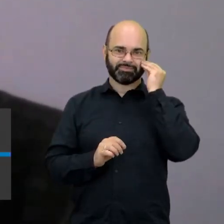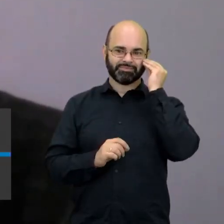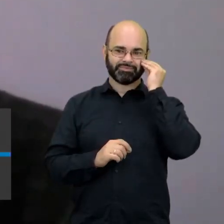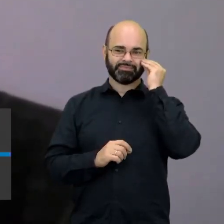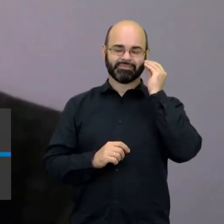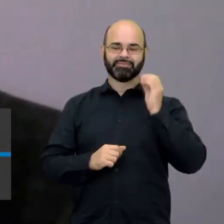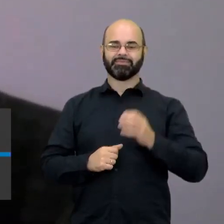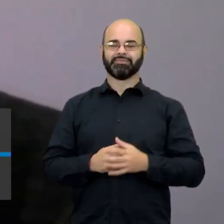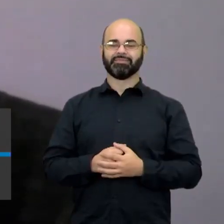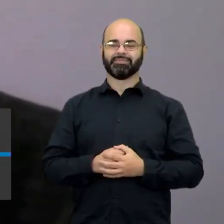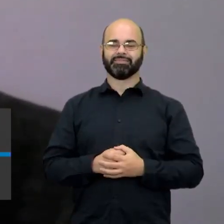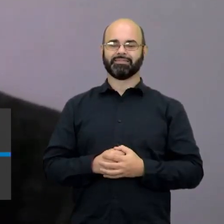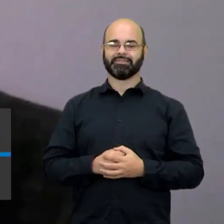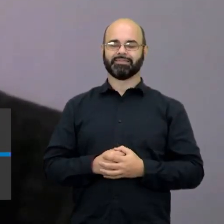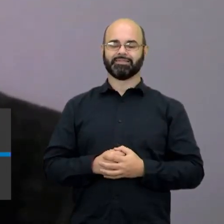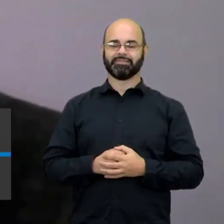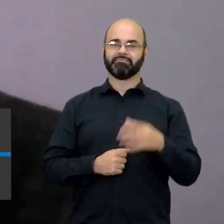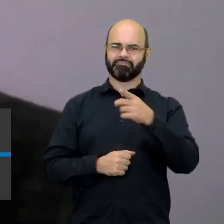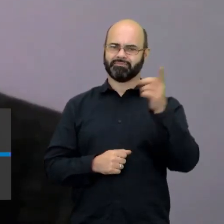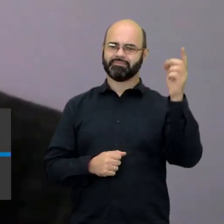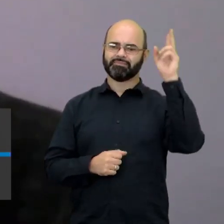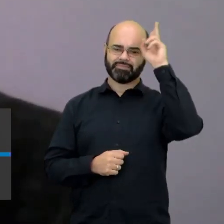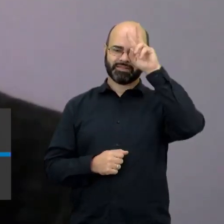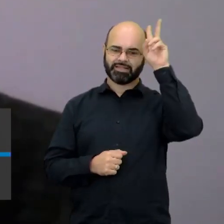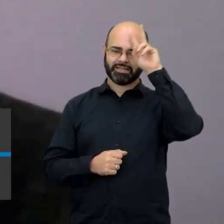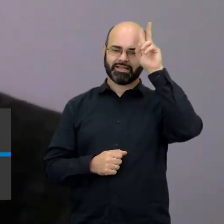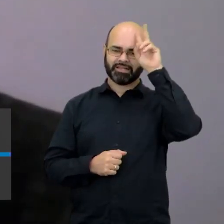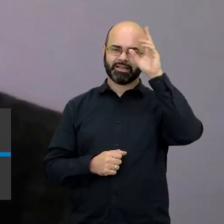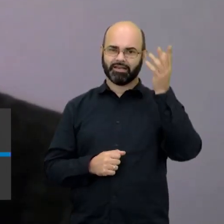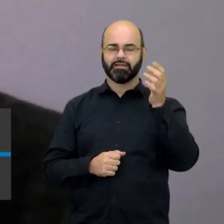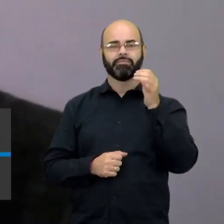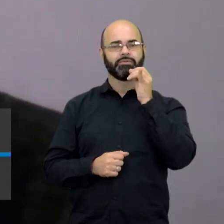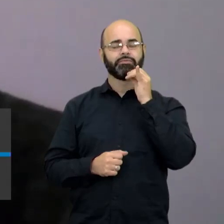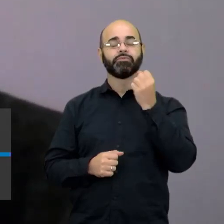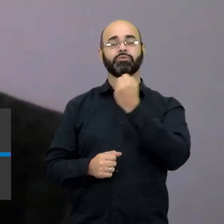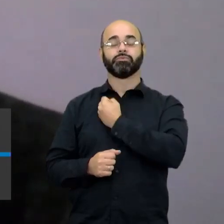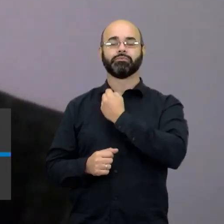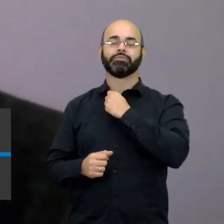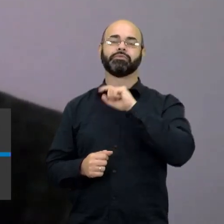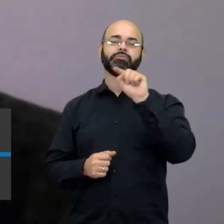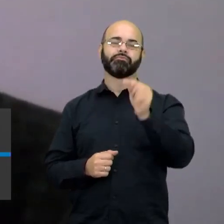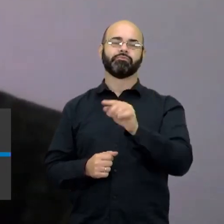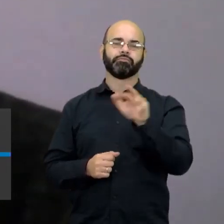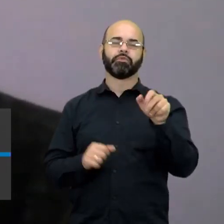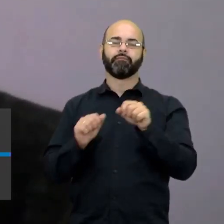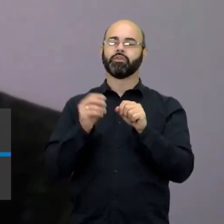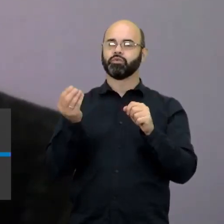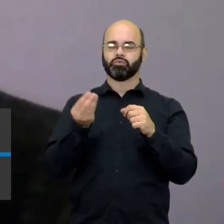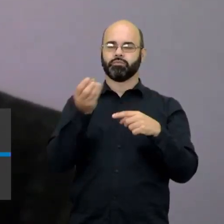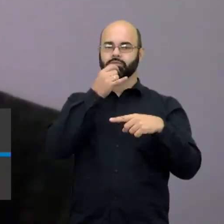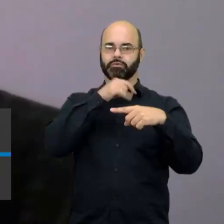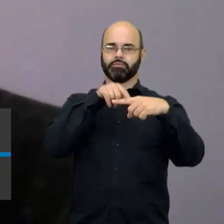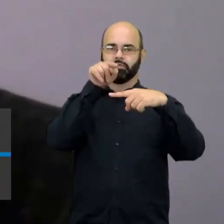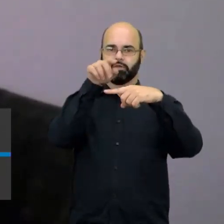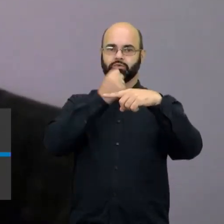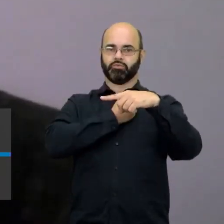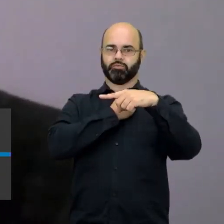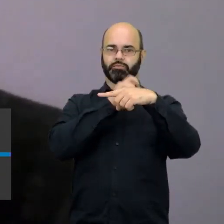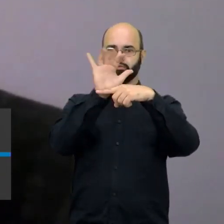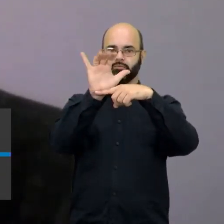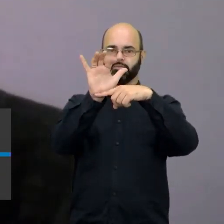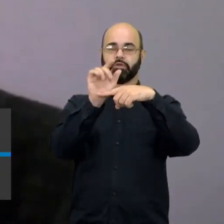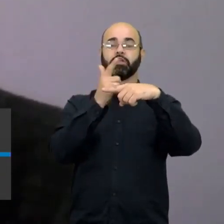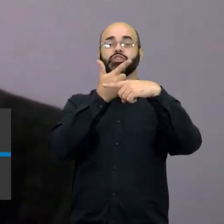resultado, dá o mesmo valor. Então você lembra, né? Para você transformar em número decimal, você divide o número de cima e o número de baixo pelo mesmo